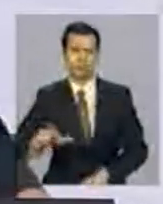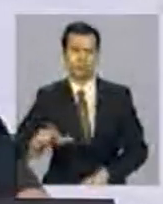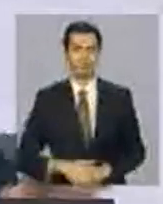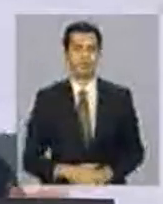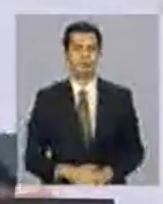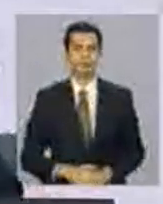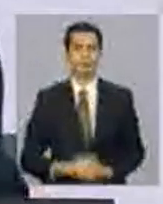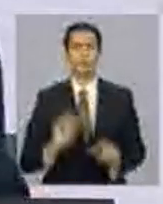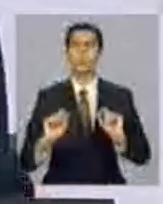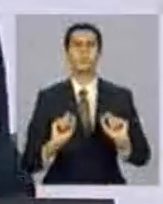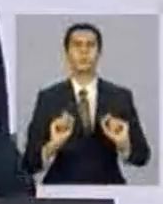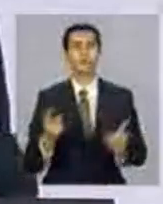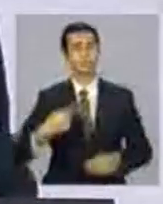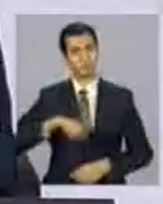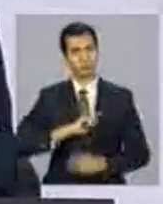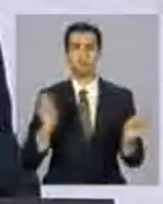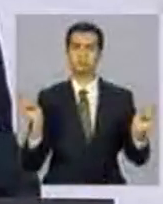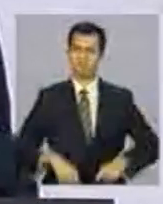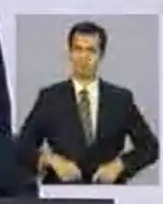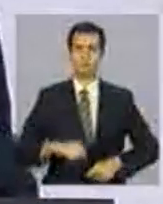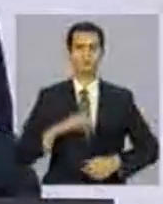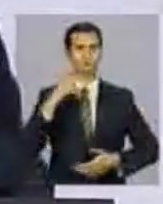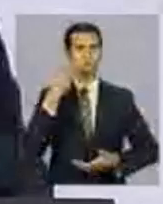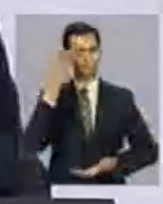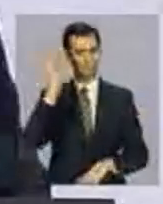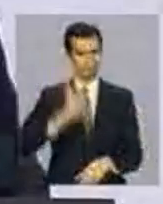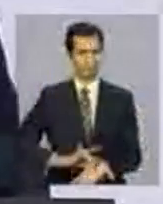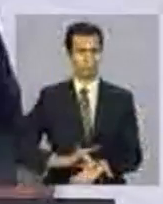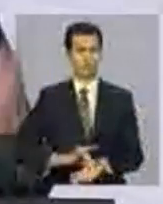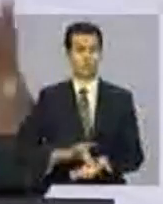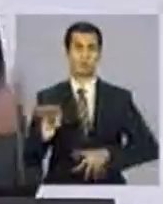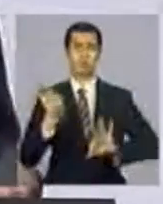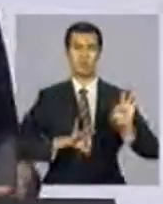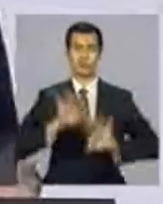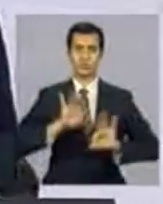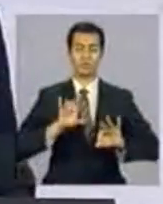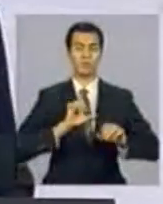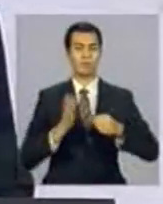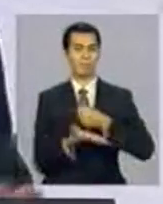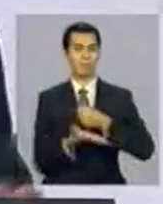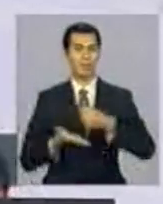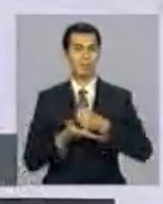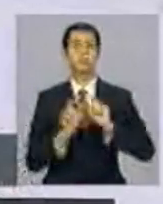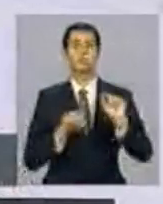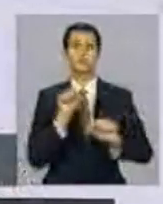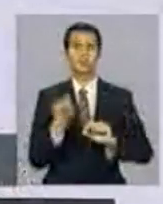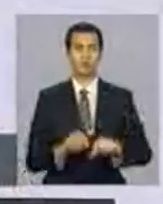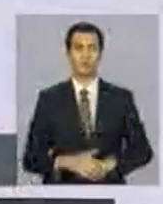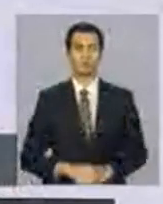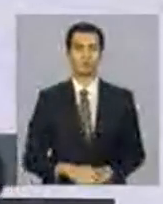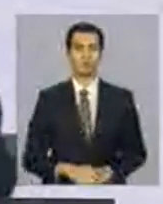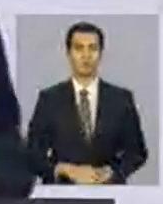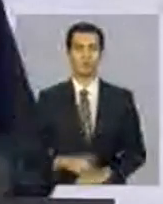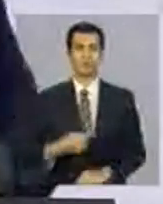permitir que a gente afirme que esse é um programa que tem na sua base critérios